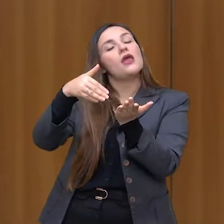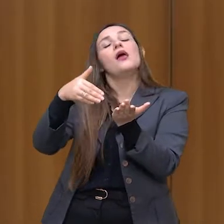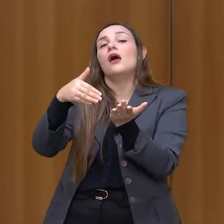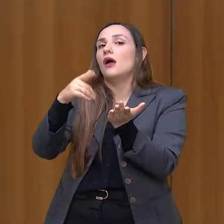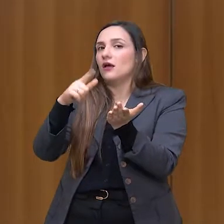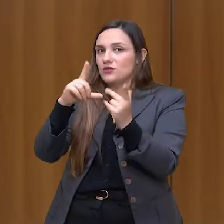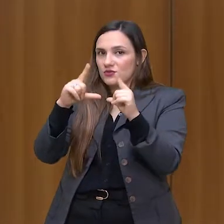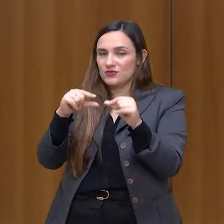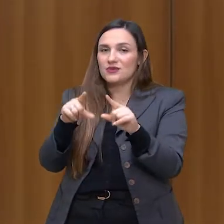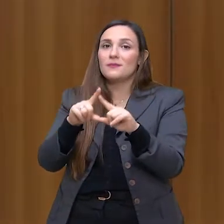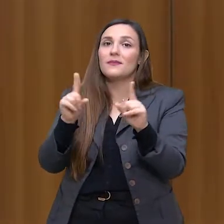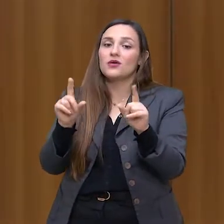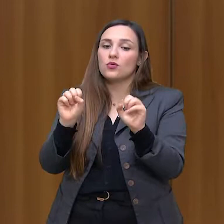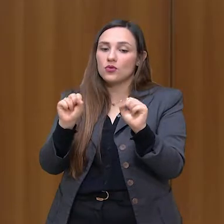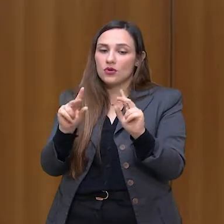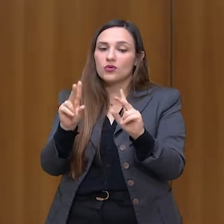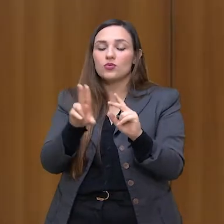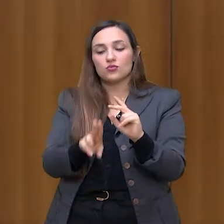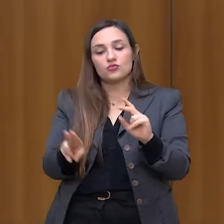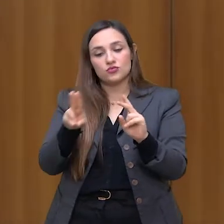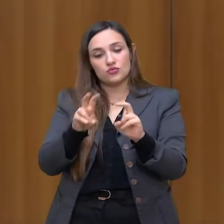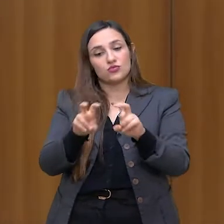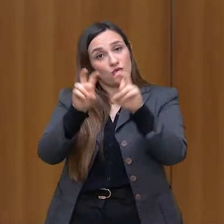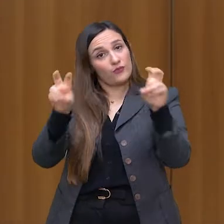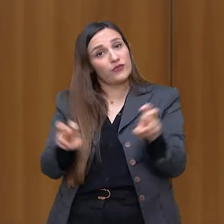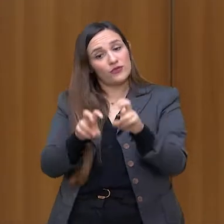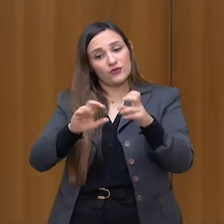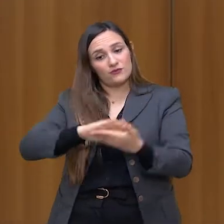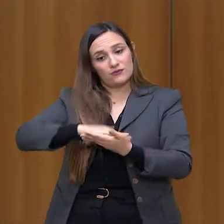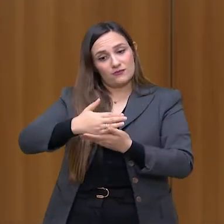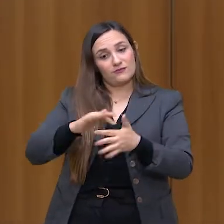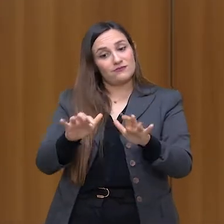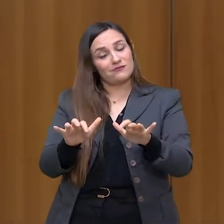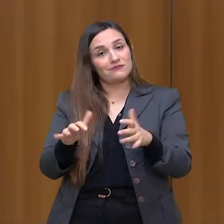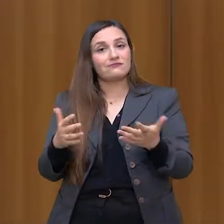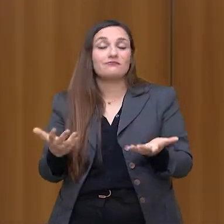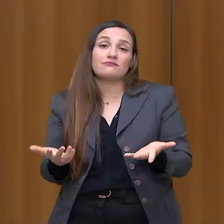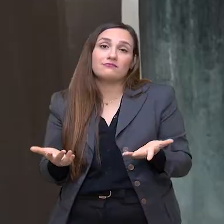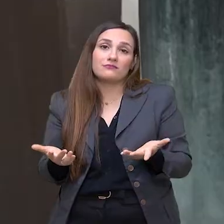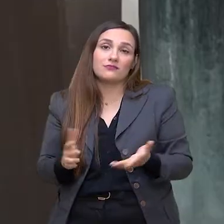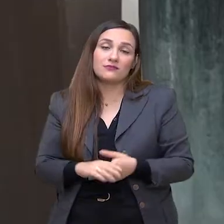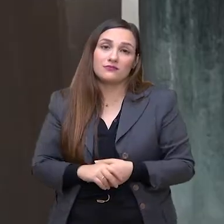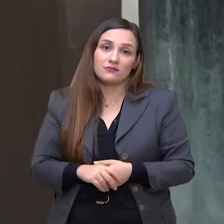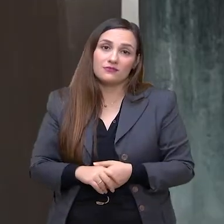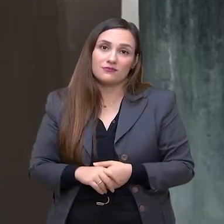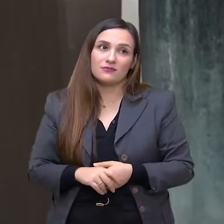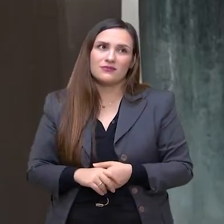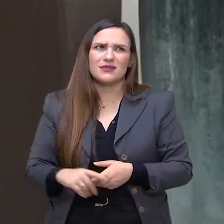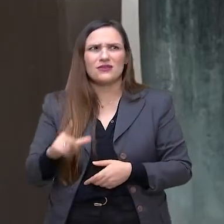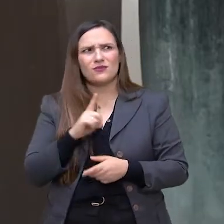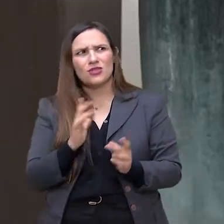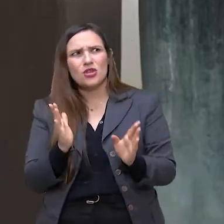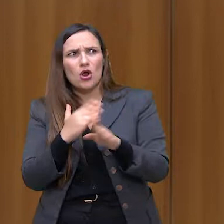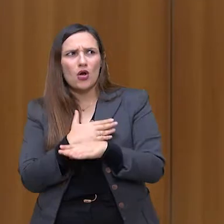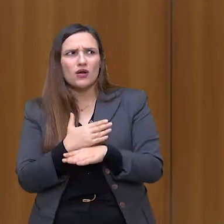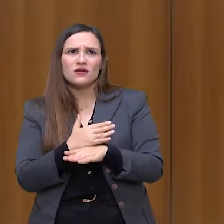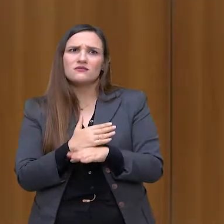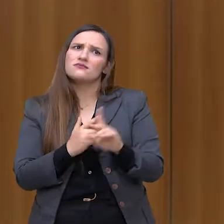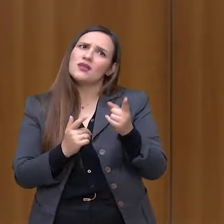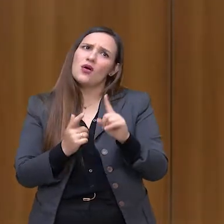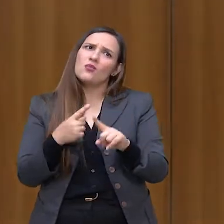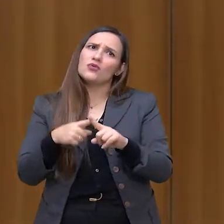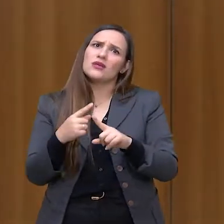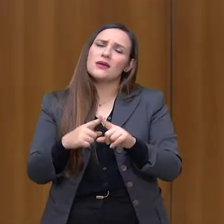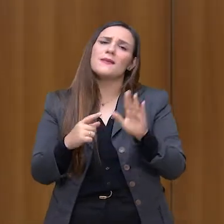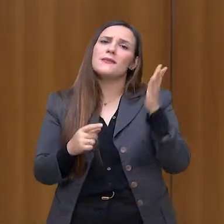traz por si o uso do computador, que na verdade já era usado. Então vamos dizer assim, que talvez a gente não tenha feito uma